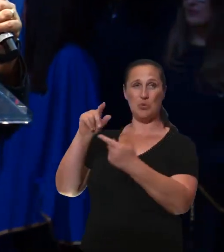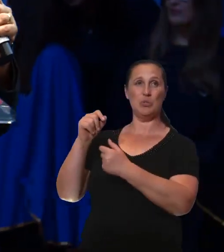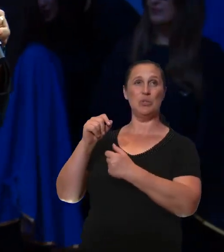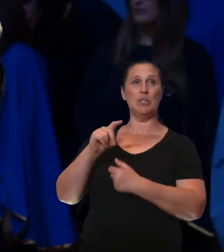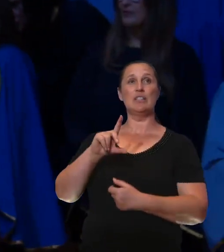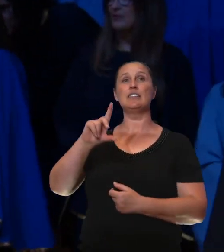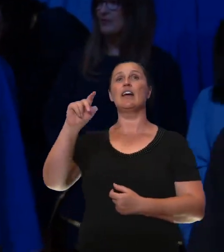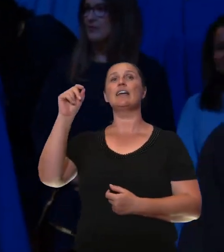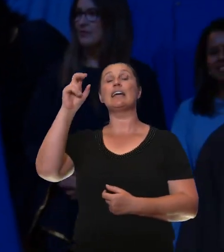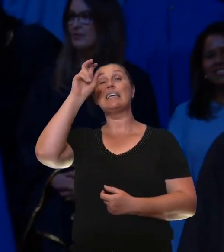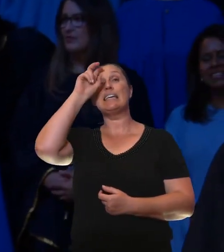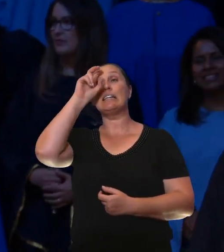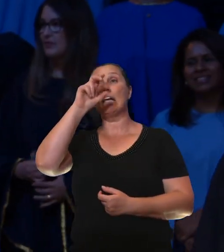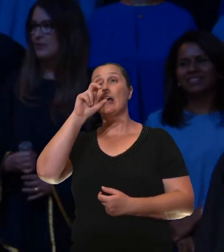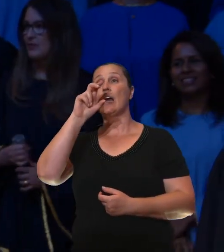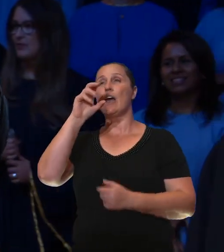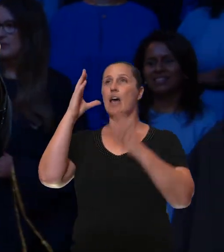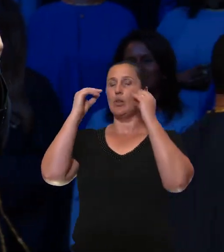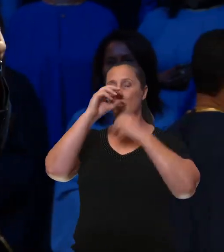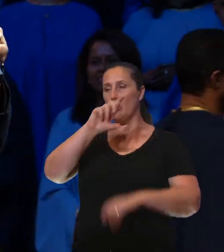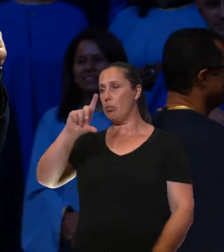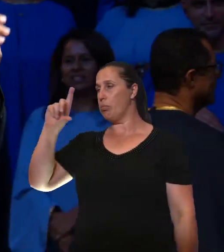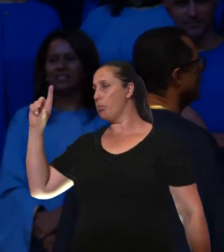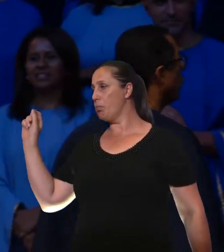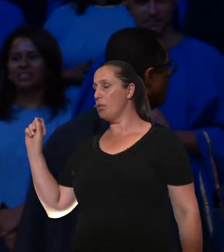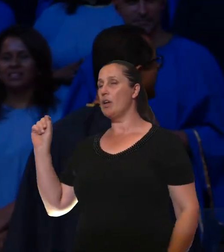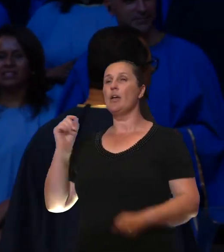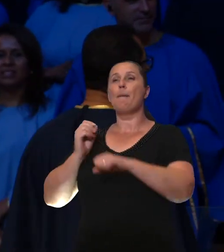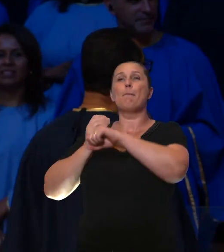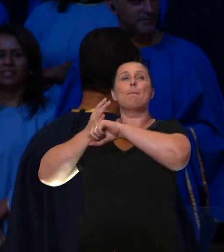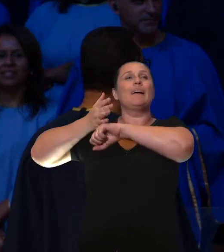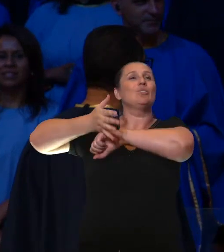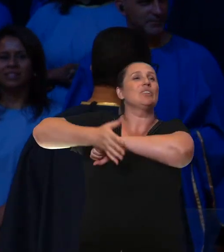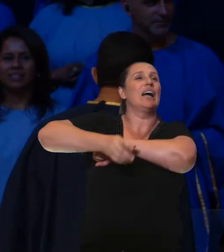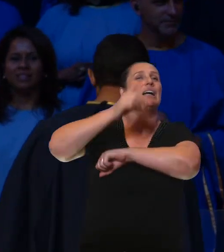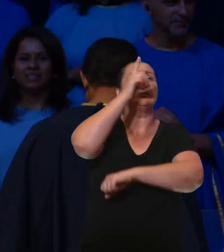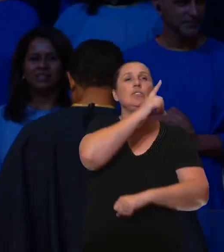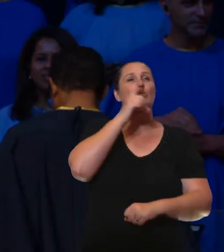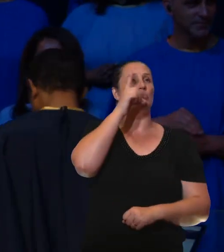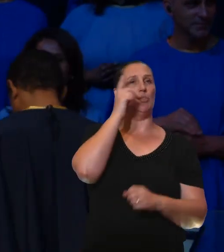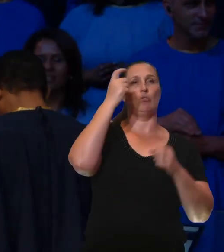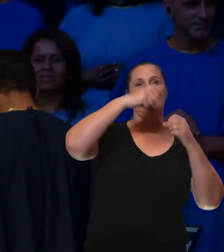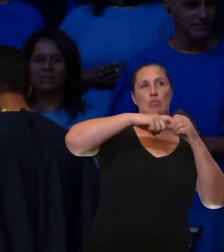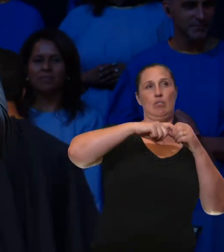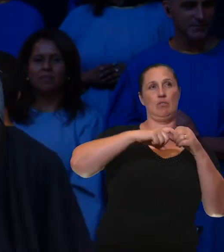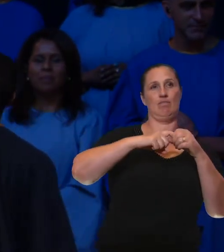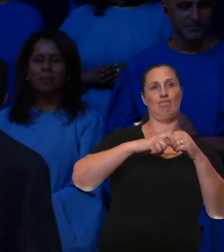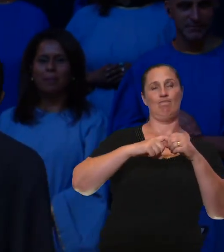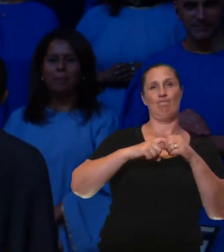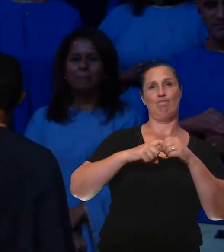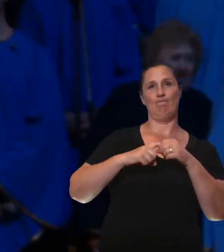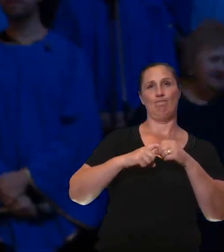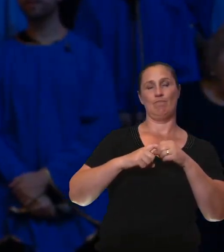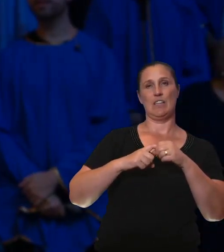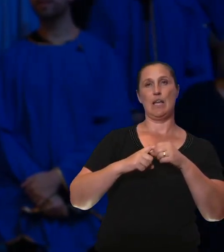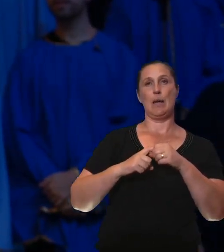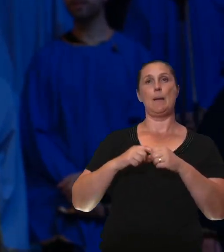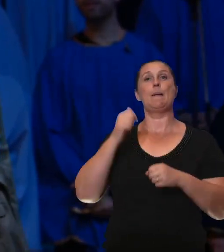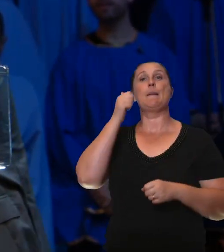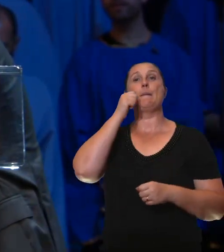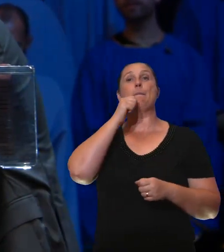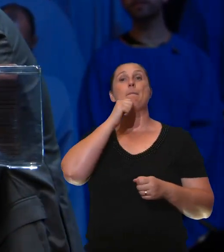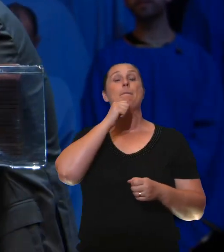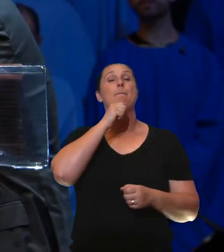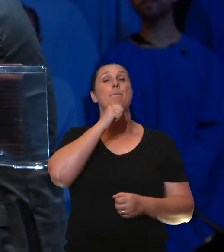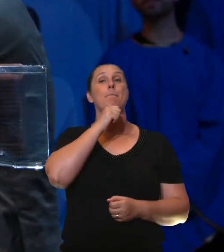saía quinta-feira à noite de casa e só retornava na madrugada de domingo, sábado para domingo. Via minha mãe saindo